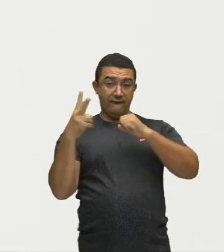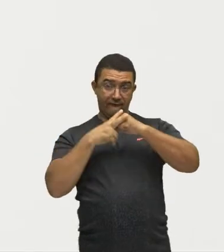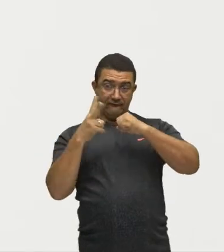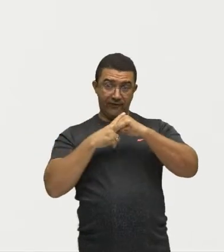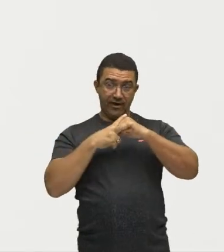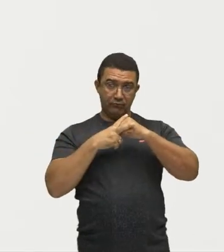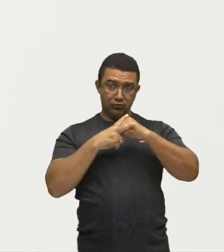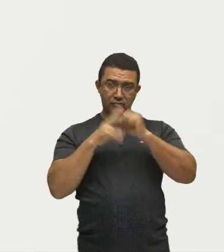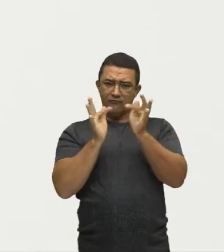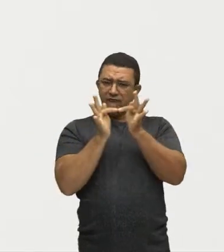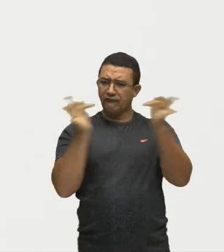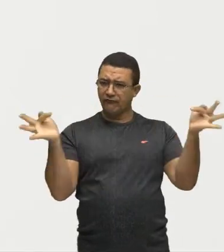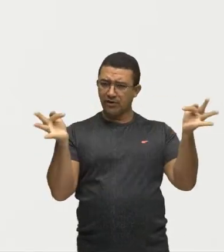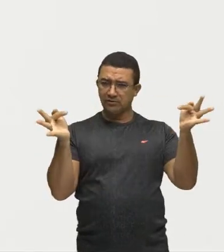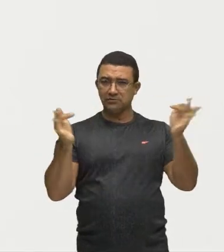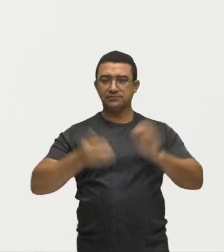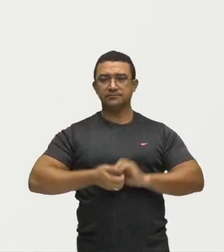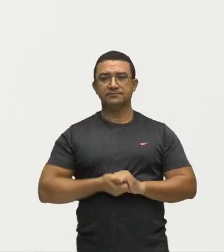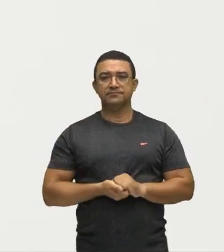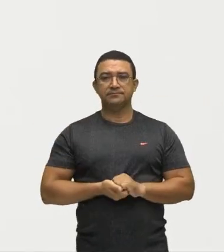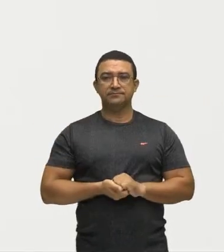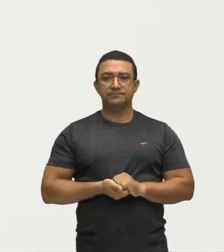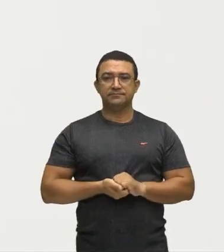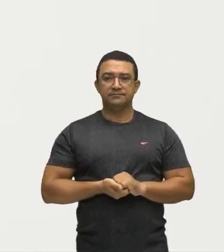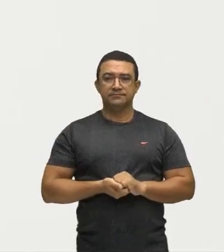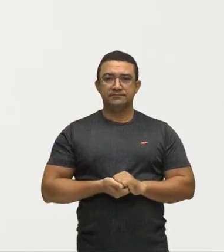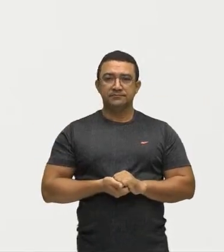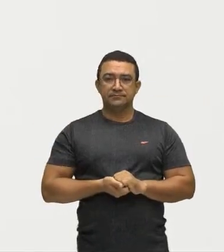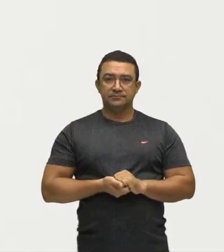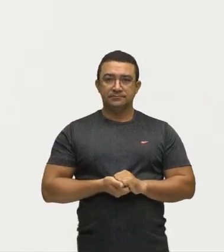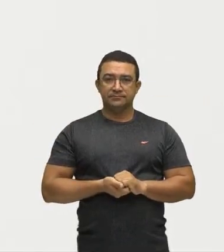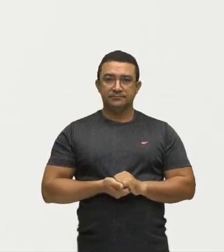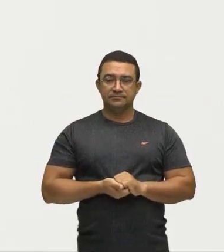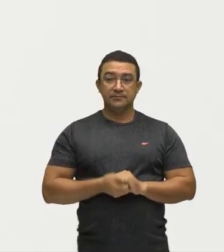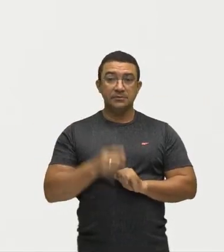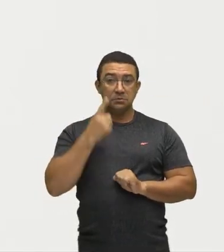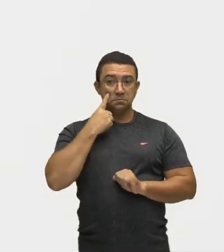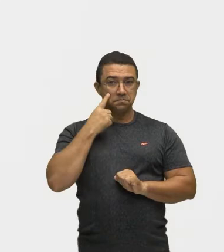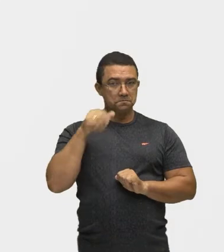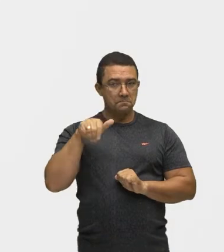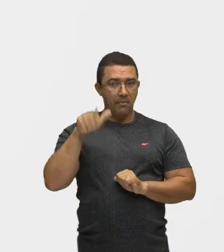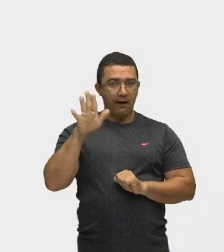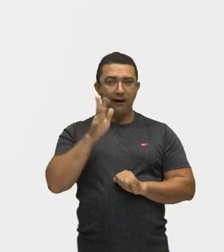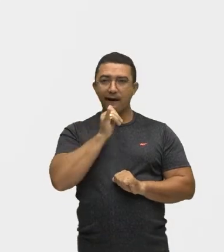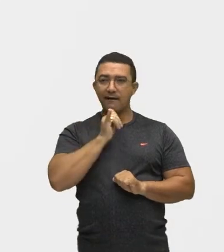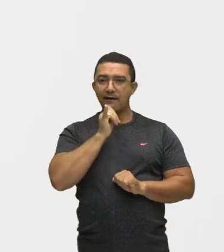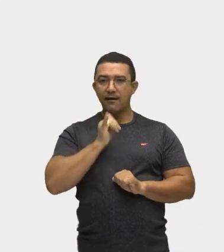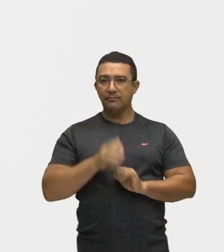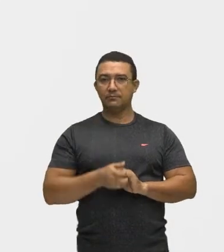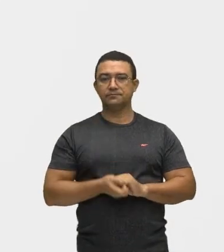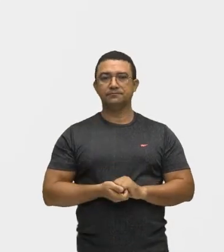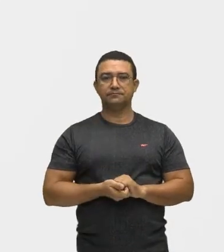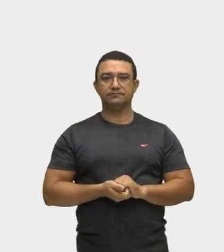3 verbos. Muito bem, muito bem. Vamos ver mais exemplos? Olha só aqui.